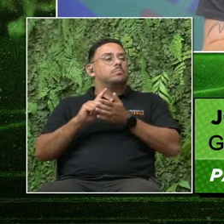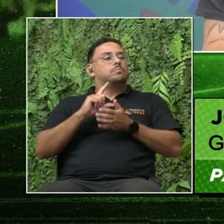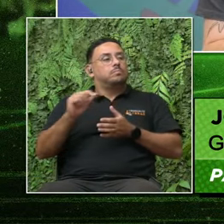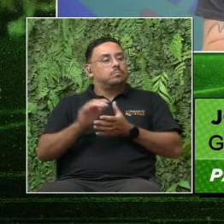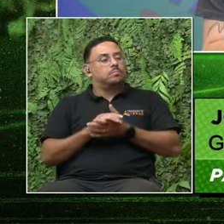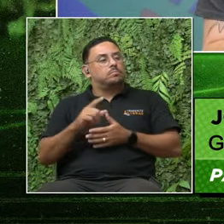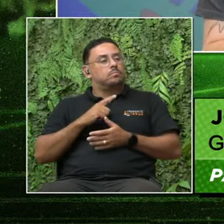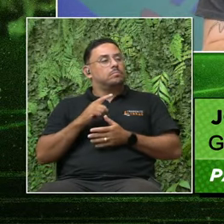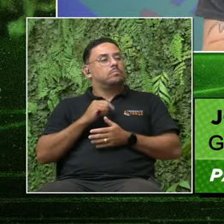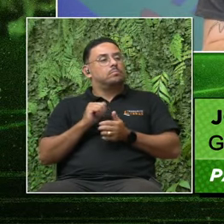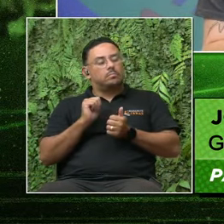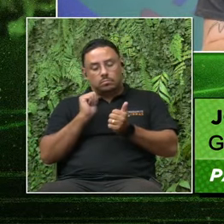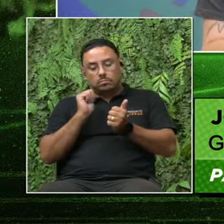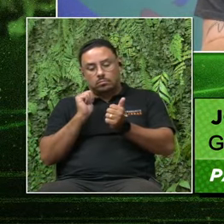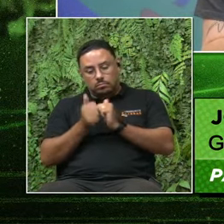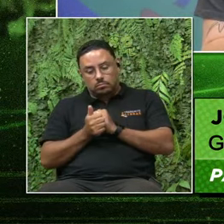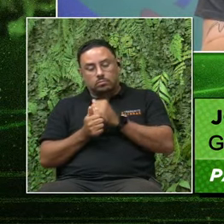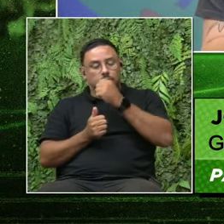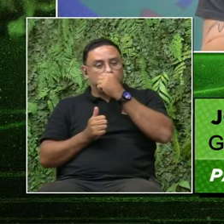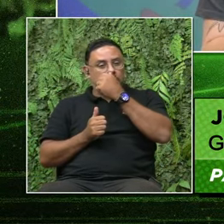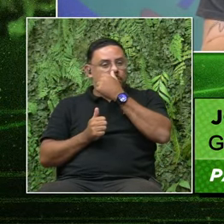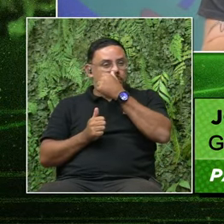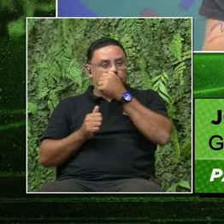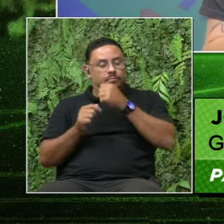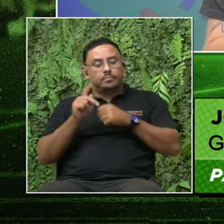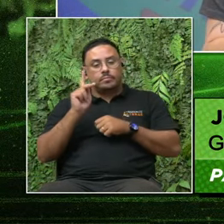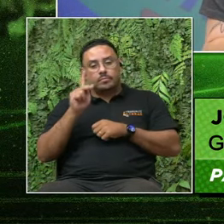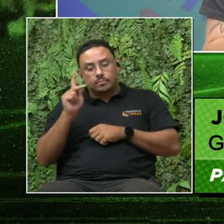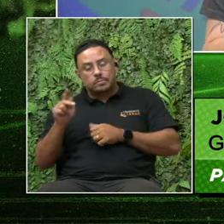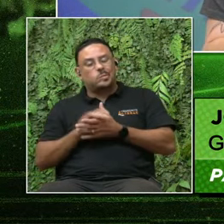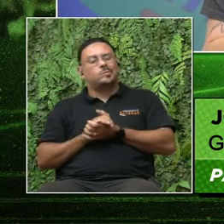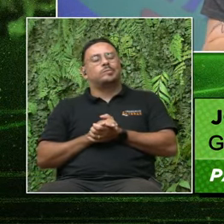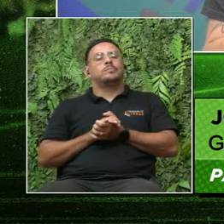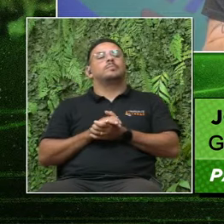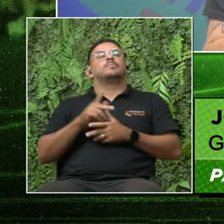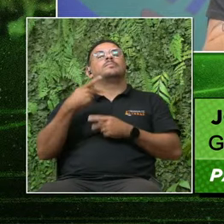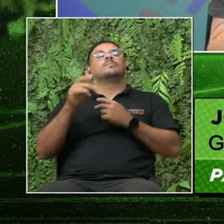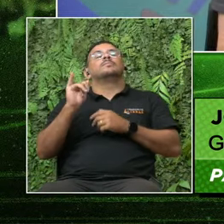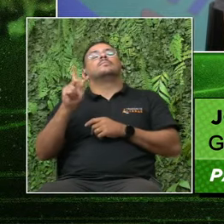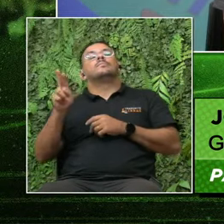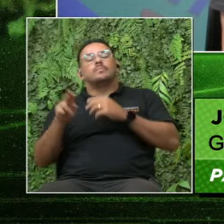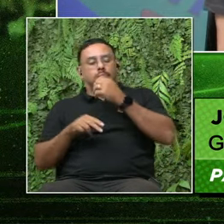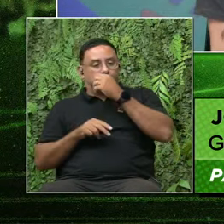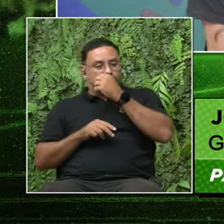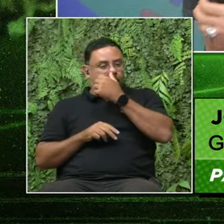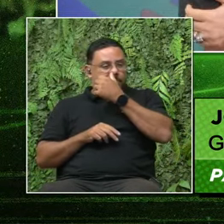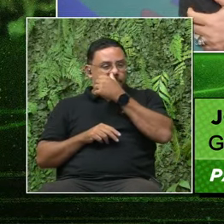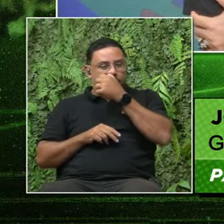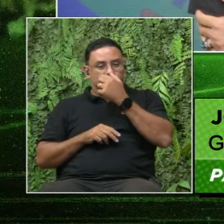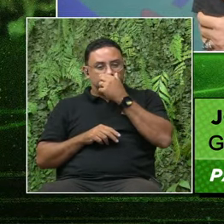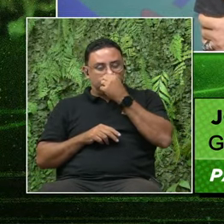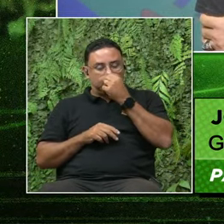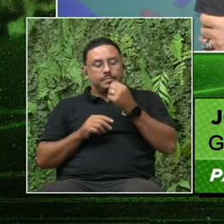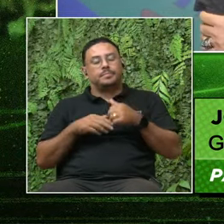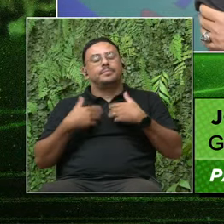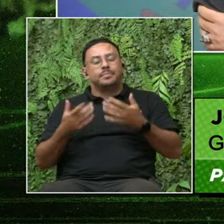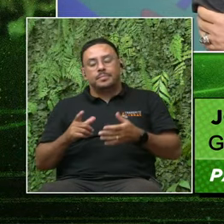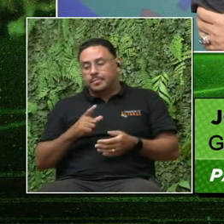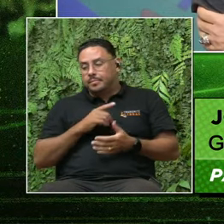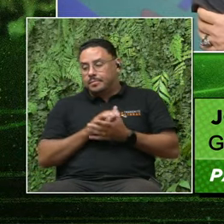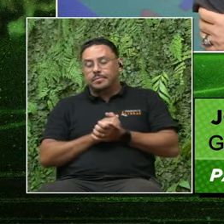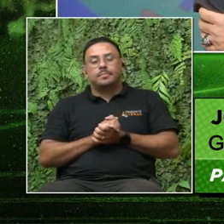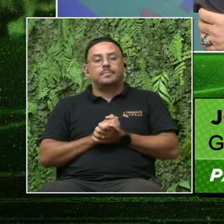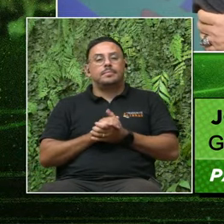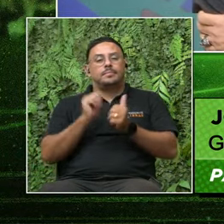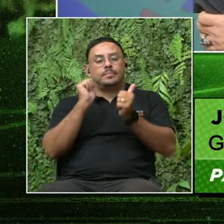aqui porque tem jogo das notas claro que a gente vai fazer o jogo das notas fala iGuinho grande vamos lá Bob